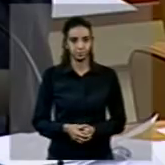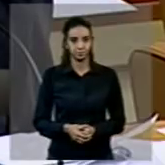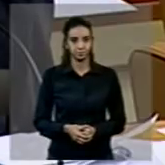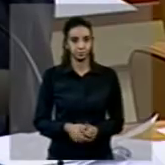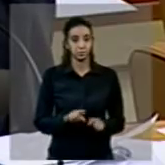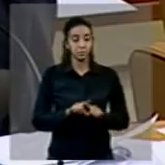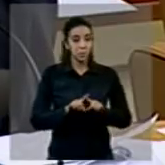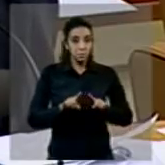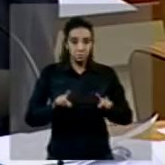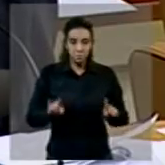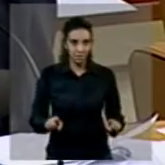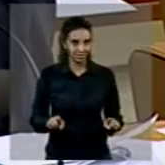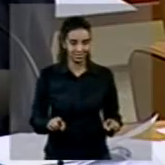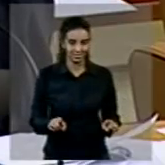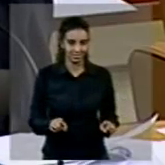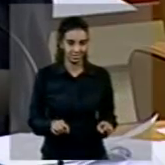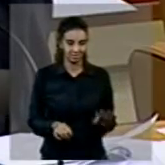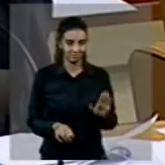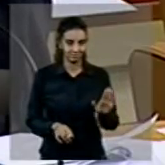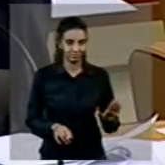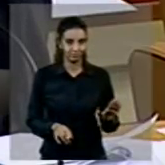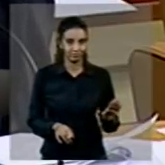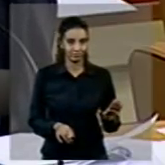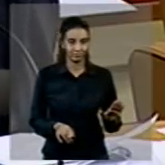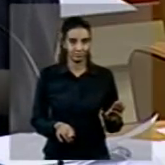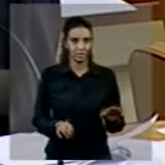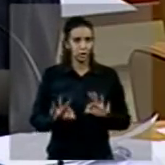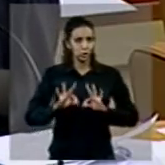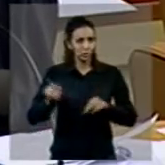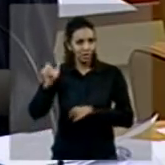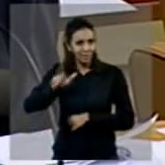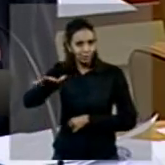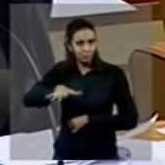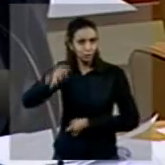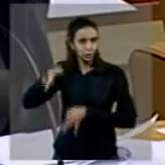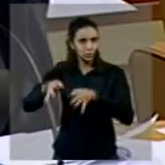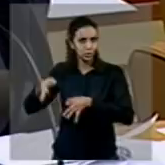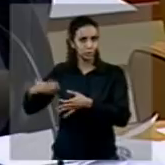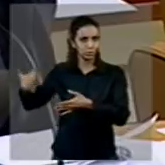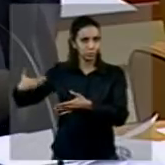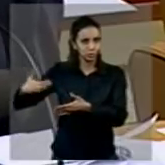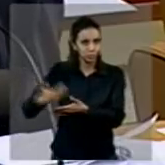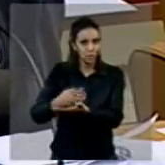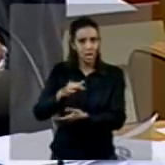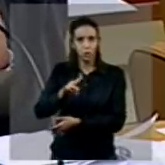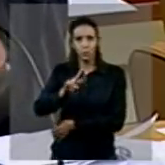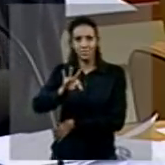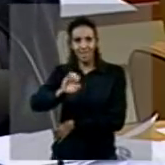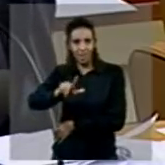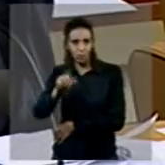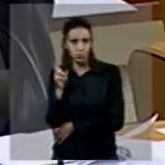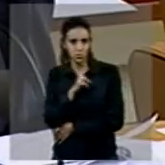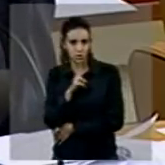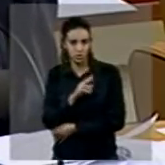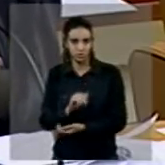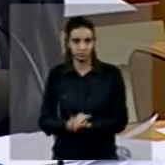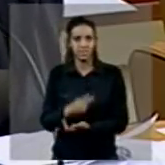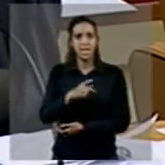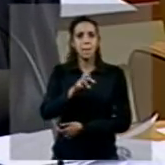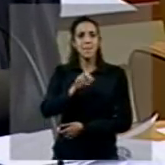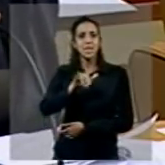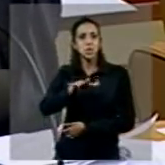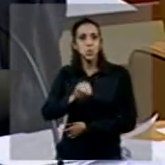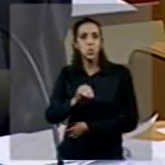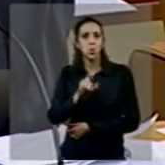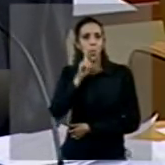senhor presidente, na doutrina processual da tutela de urgência, periculo in mora